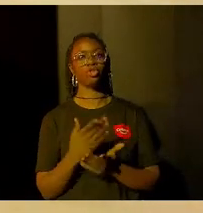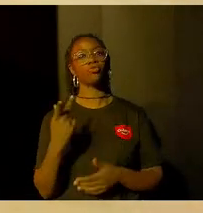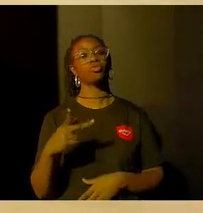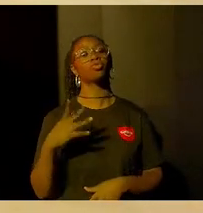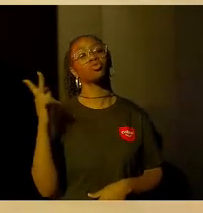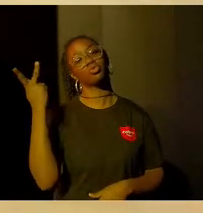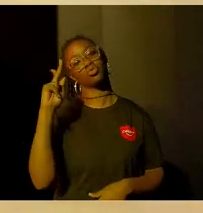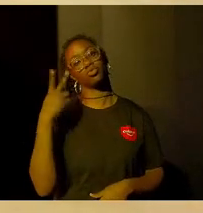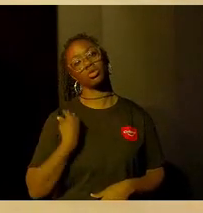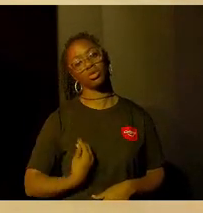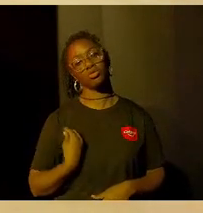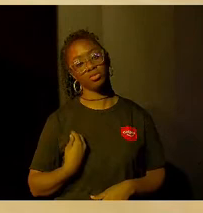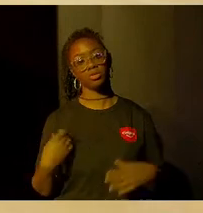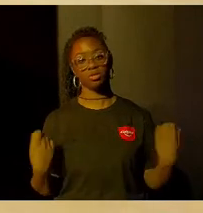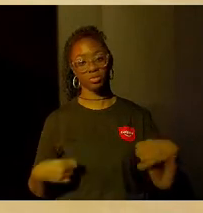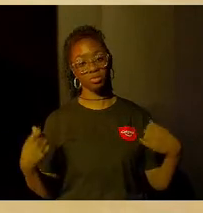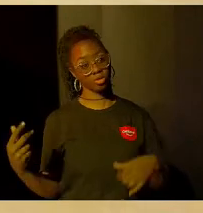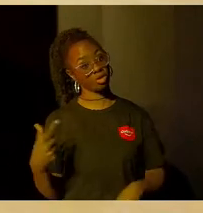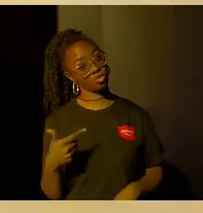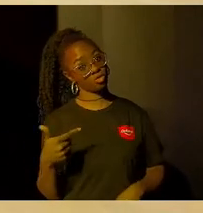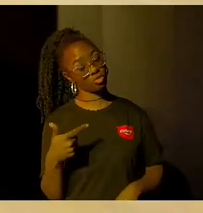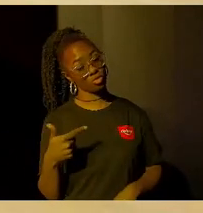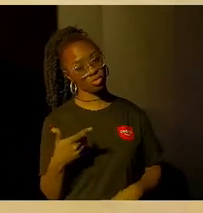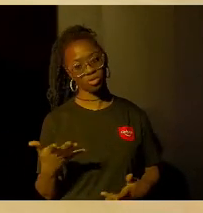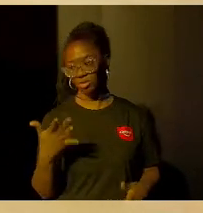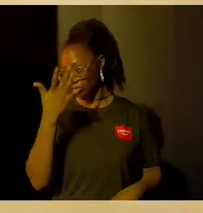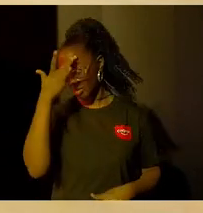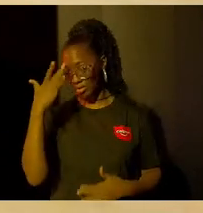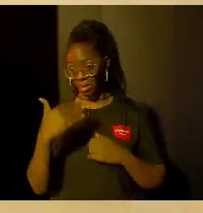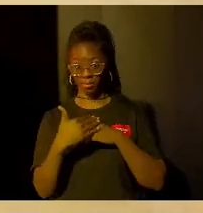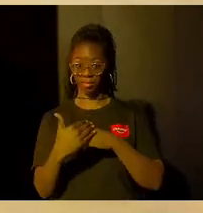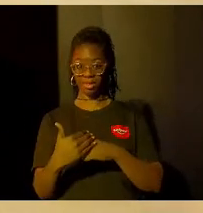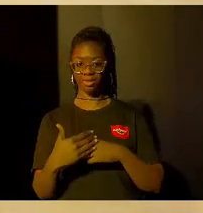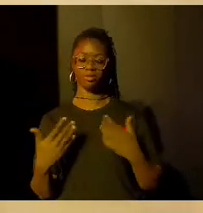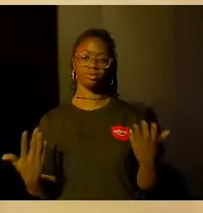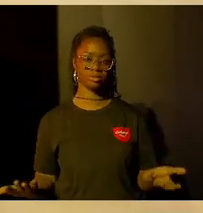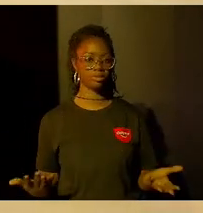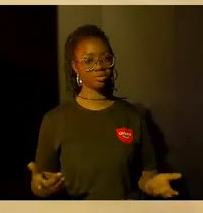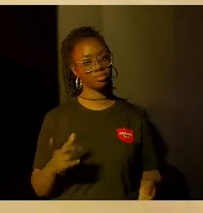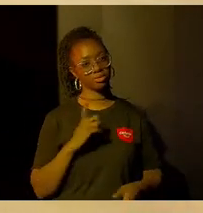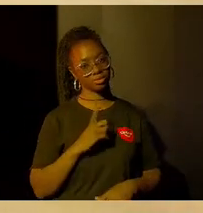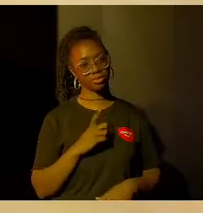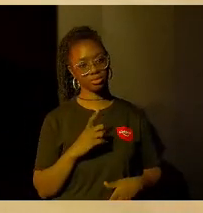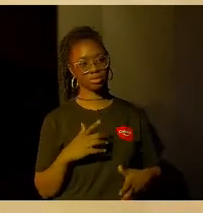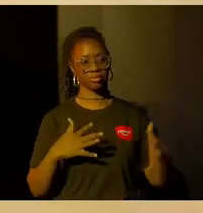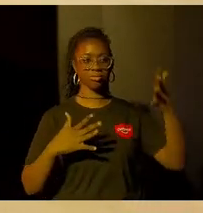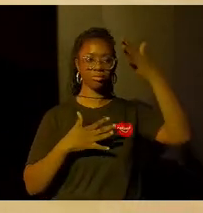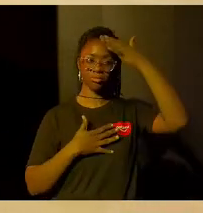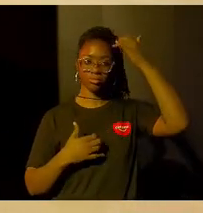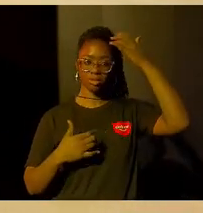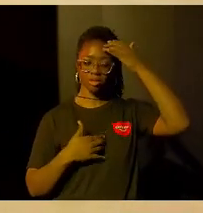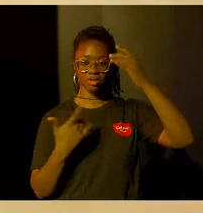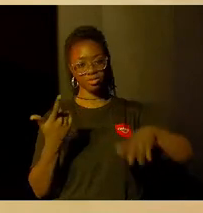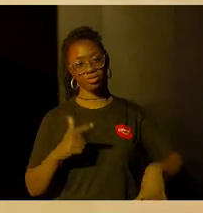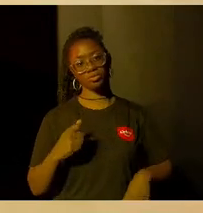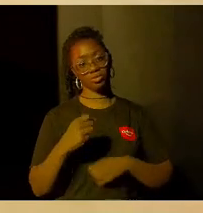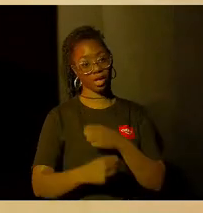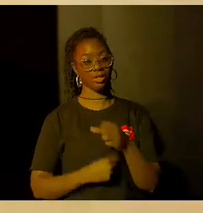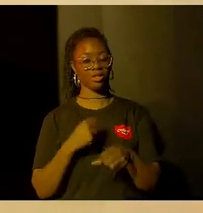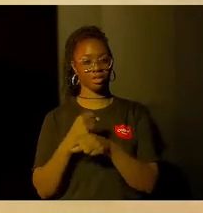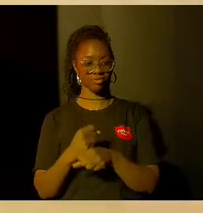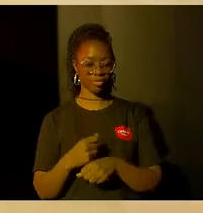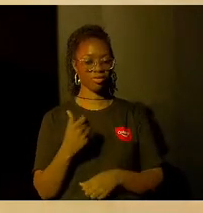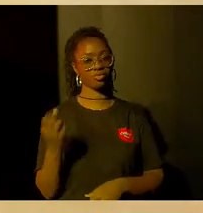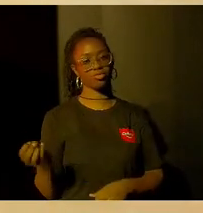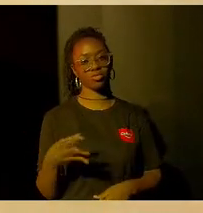vai fazer uma segunda edição ao público me pede isso então vem uma segunda edição aí de macacos para o ano que vem vem uma segunda edição